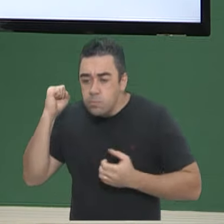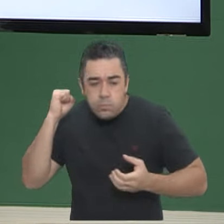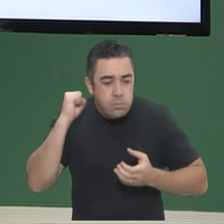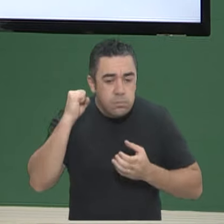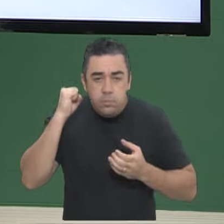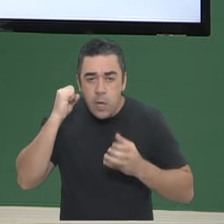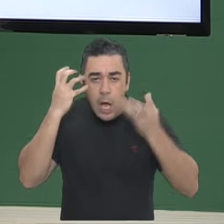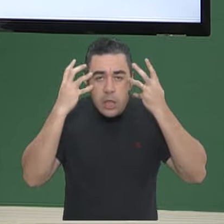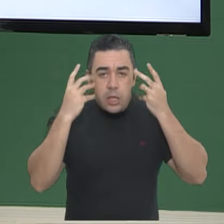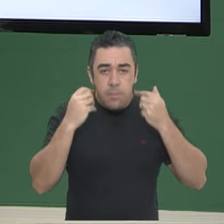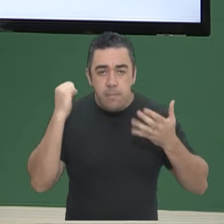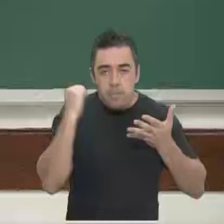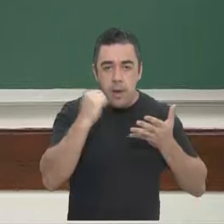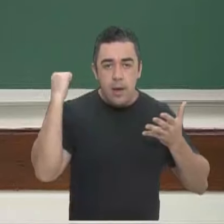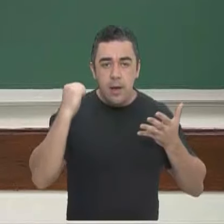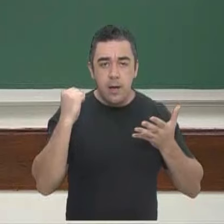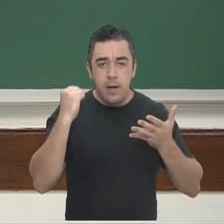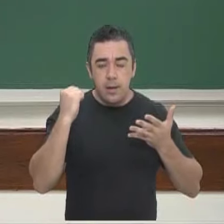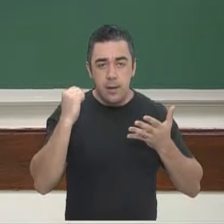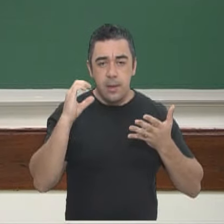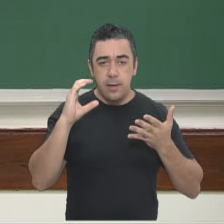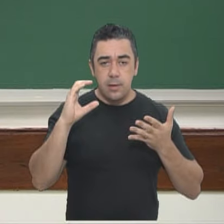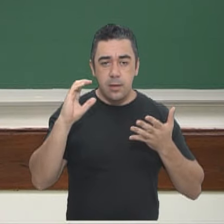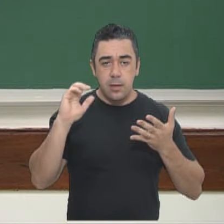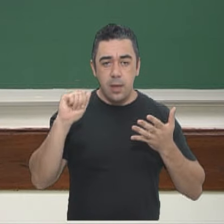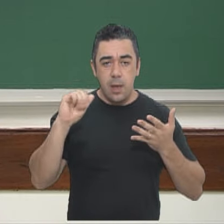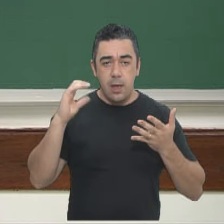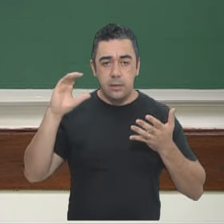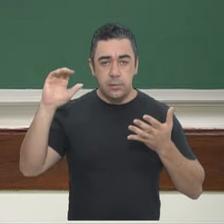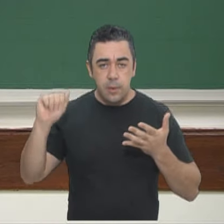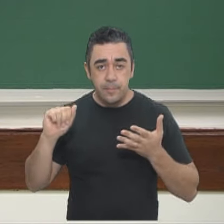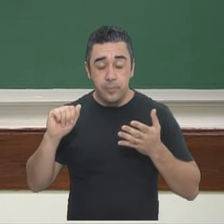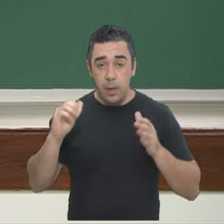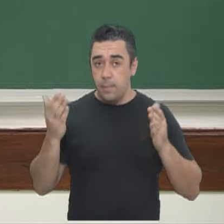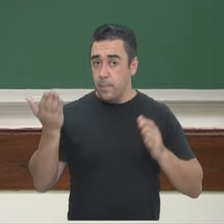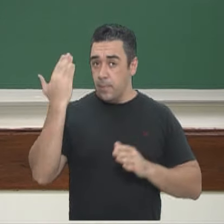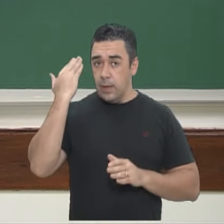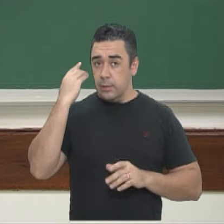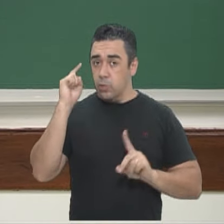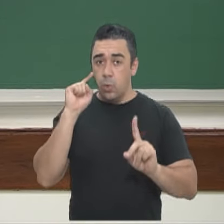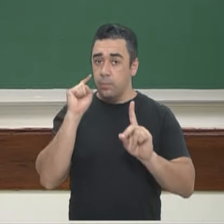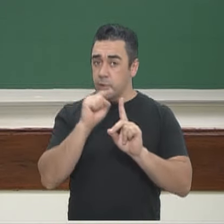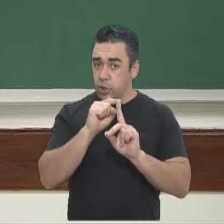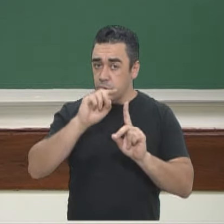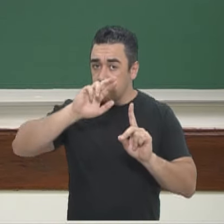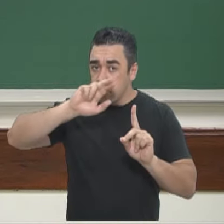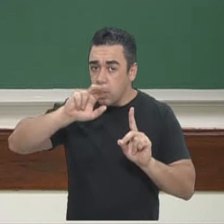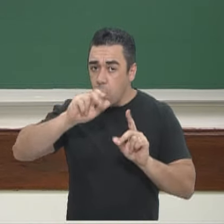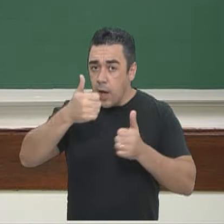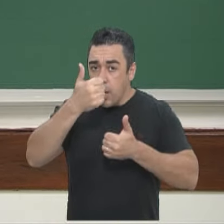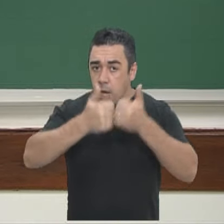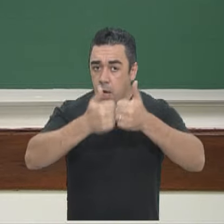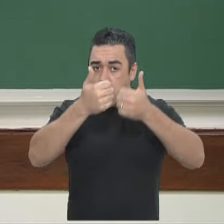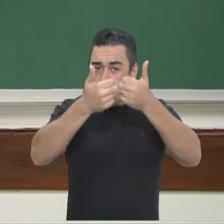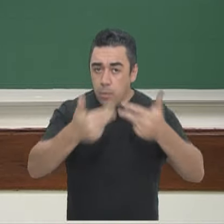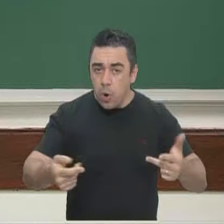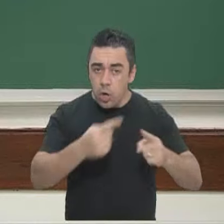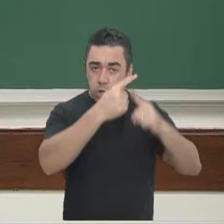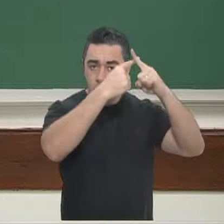o principal objetivo não era a competição, ele não era um esporte, ele não